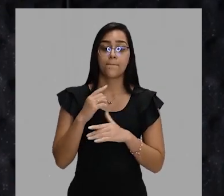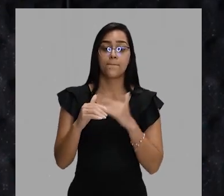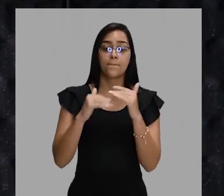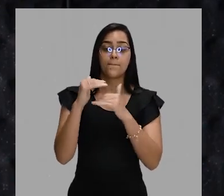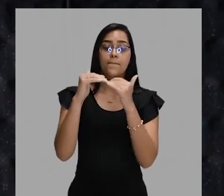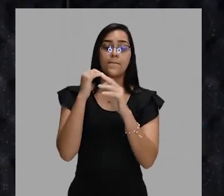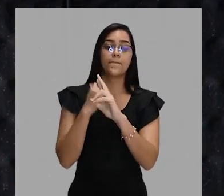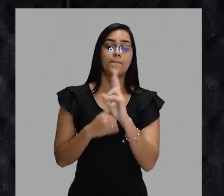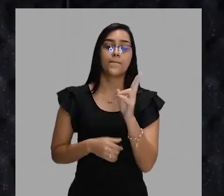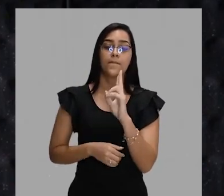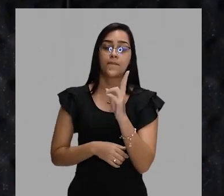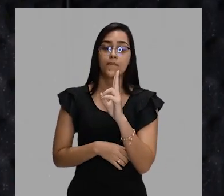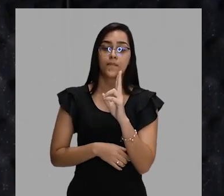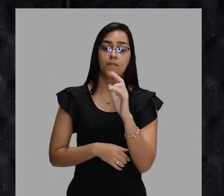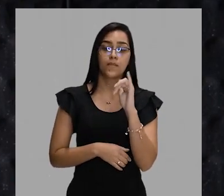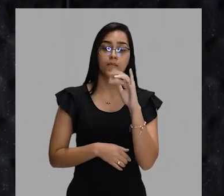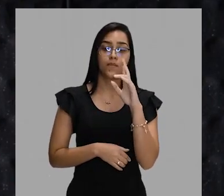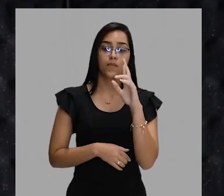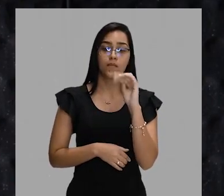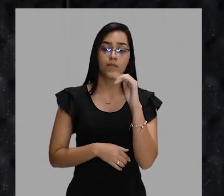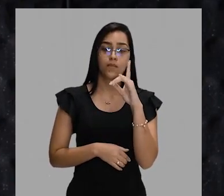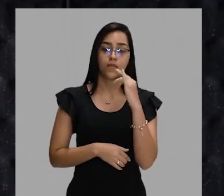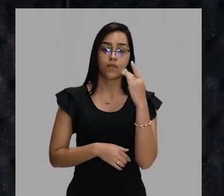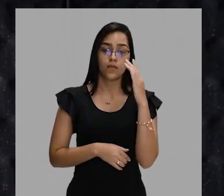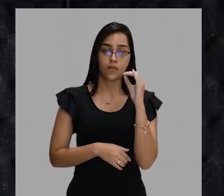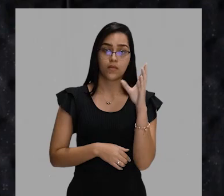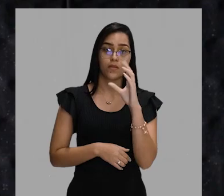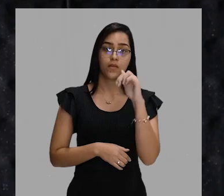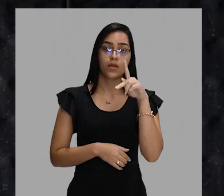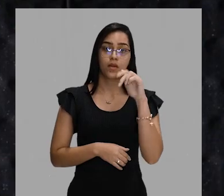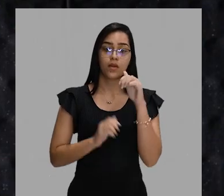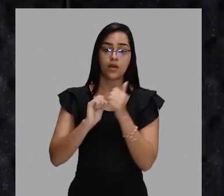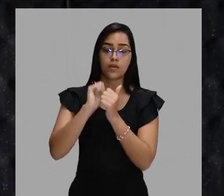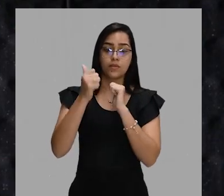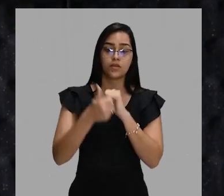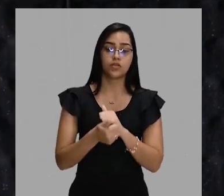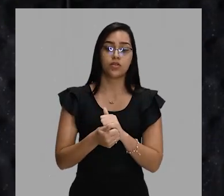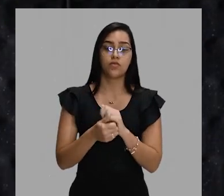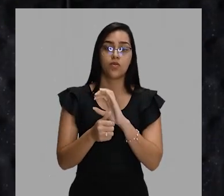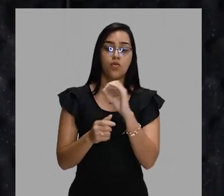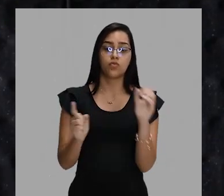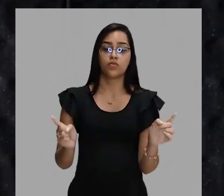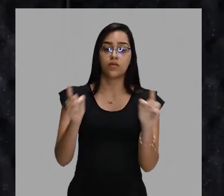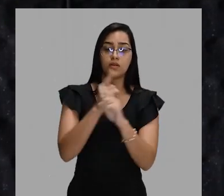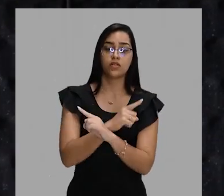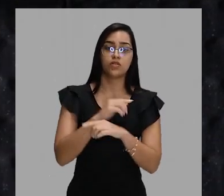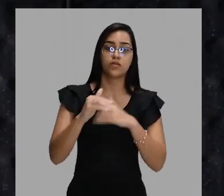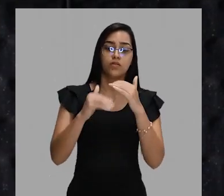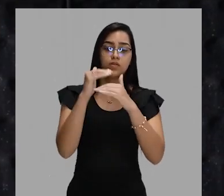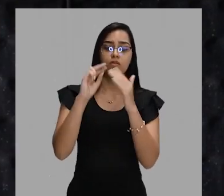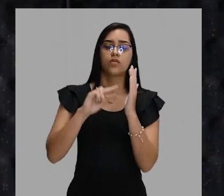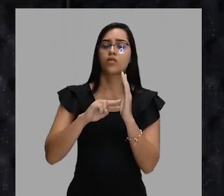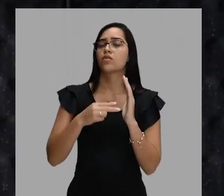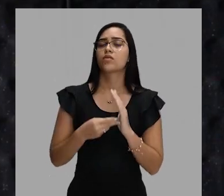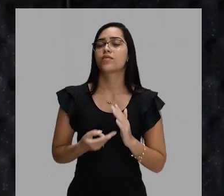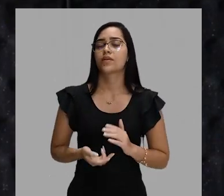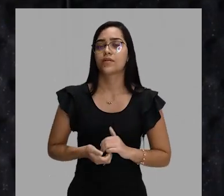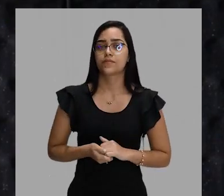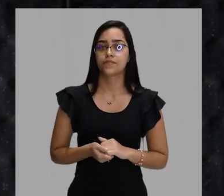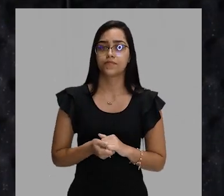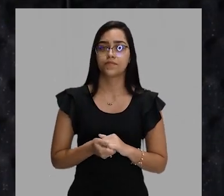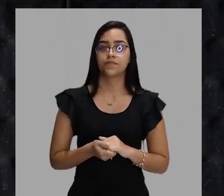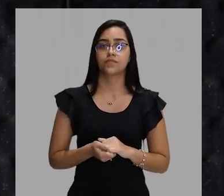processo evolutivo chamado irradiação adaptativa ou divergência evolutiva. O que seria esse